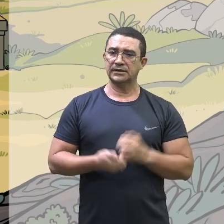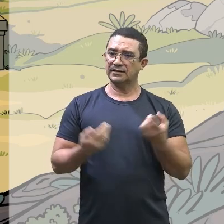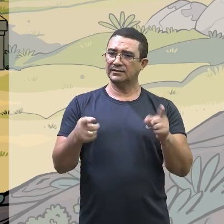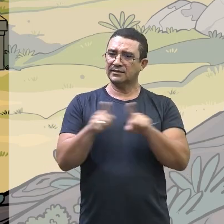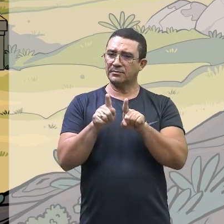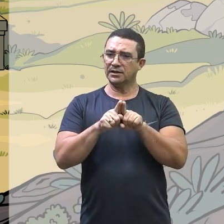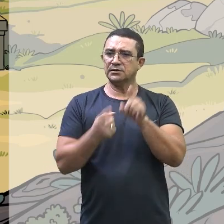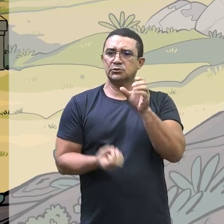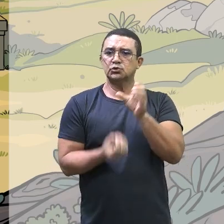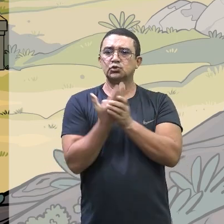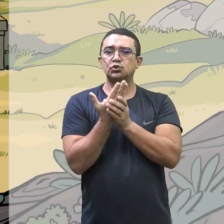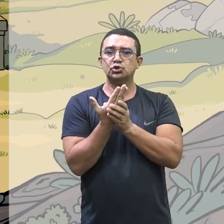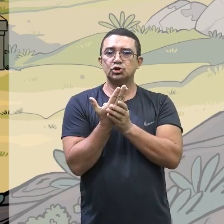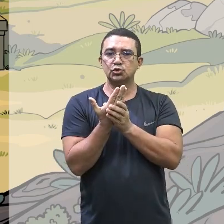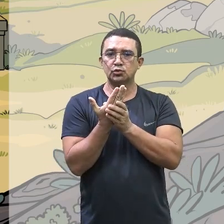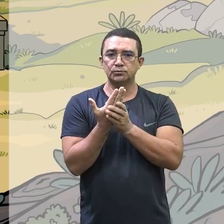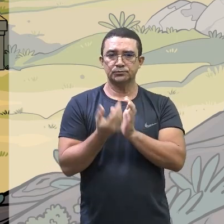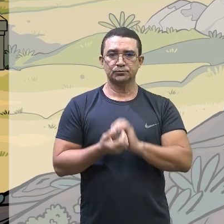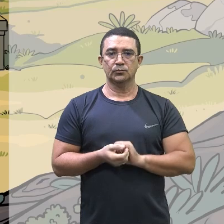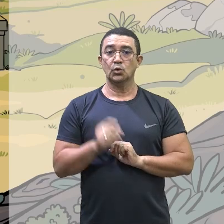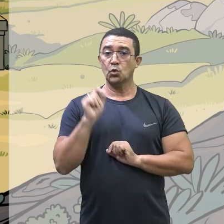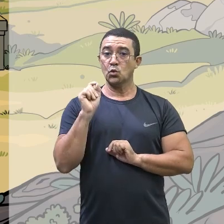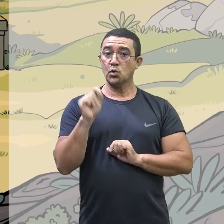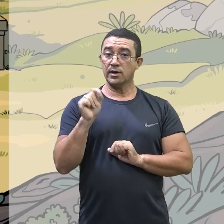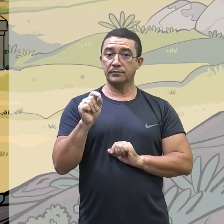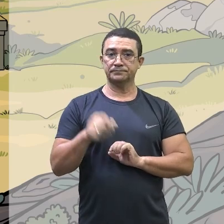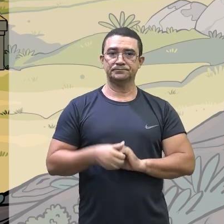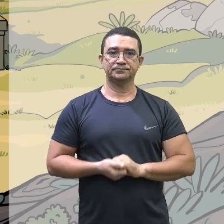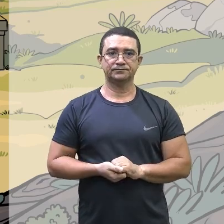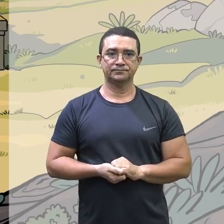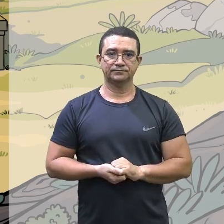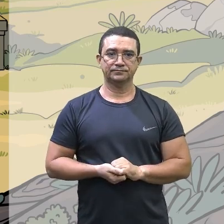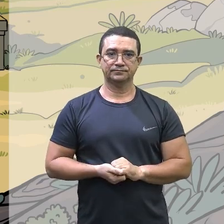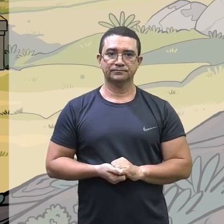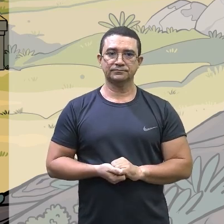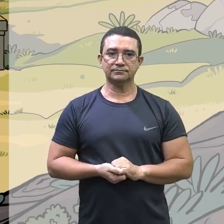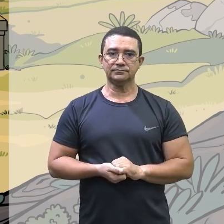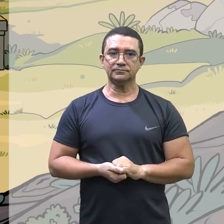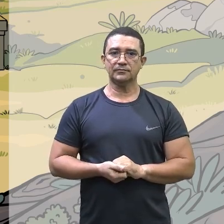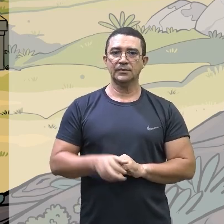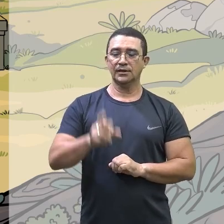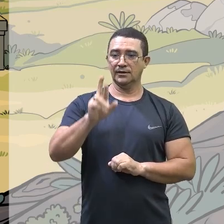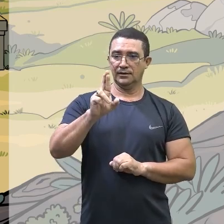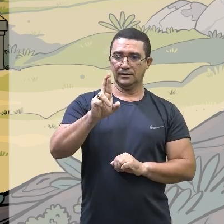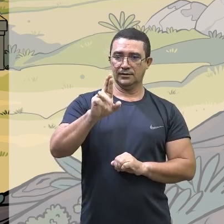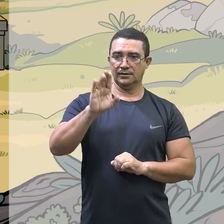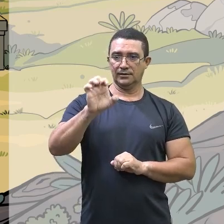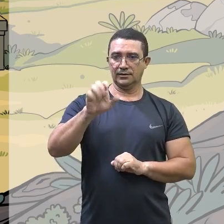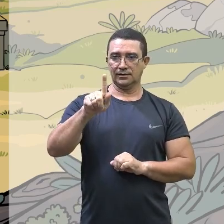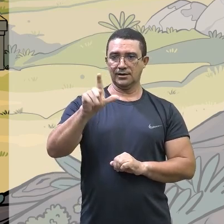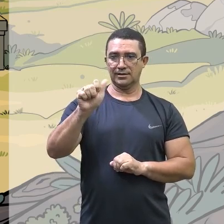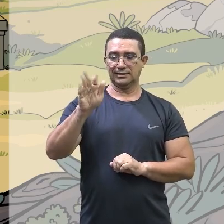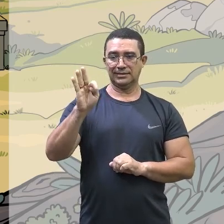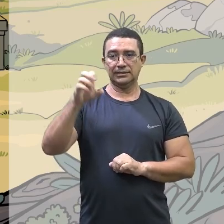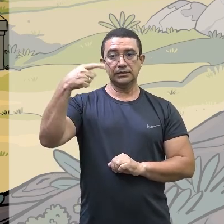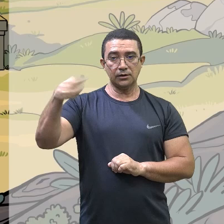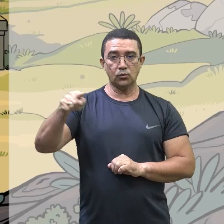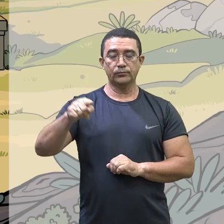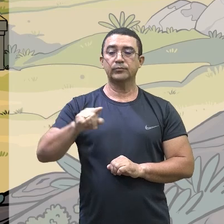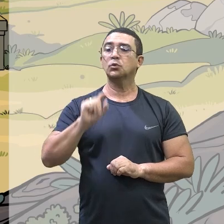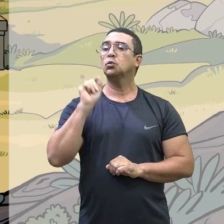o... regatão. Exatamente. Olha esse tipo de trabalho, pessoal. É? O regatão, ele era, na verdade, aquele